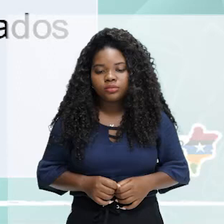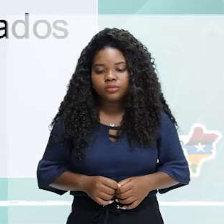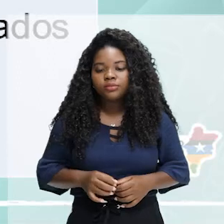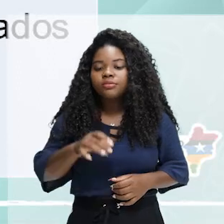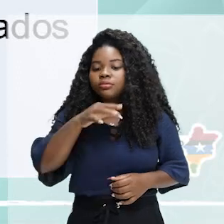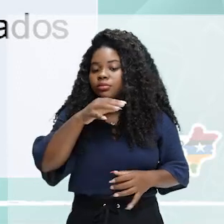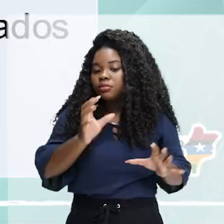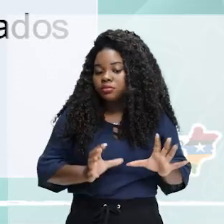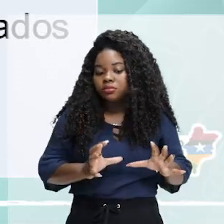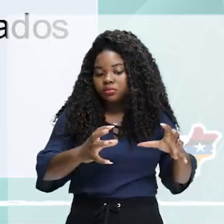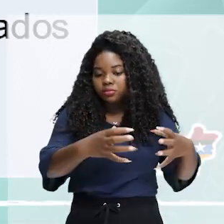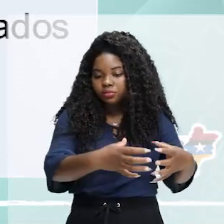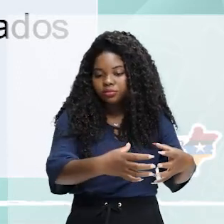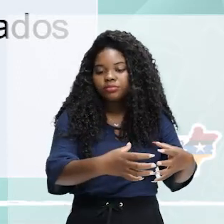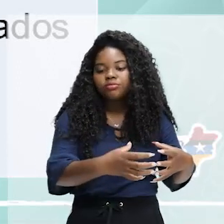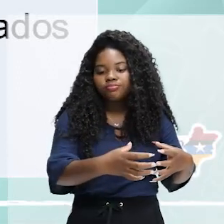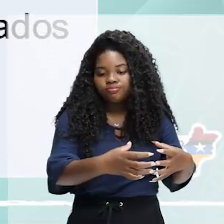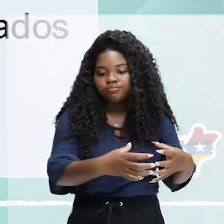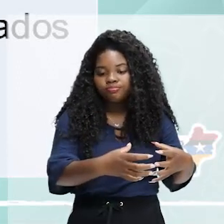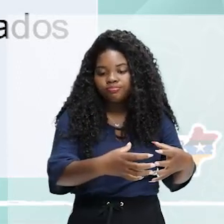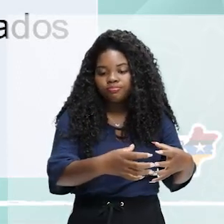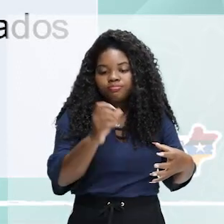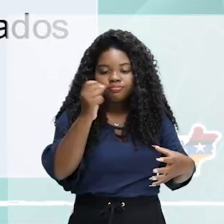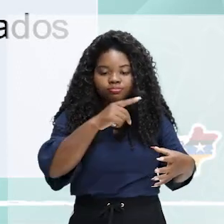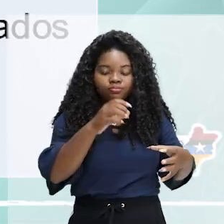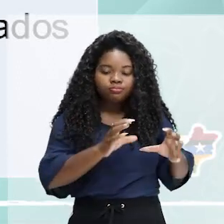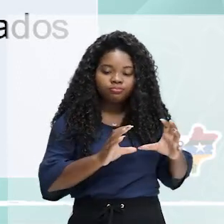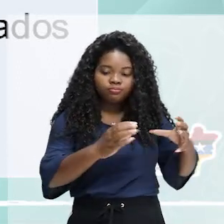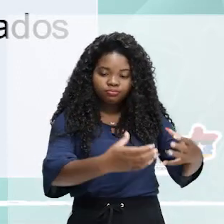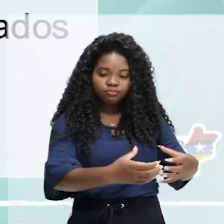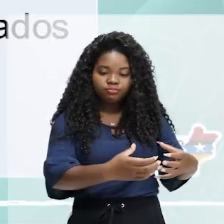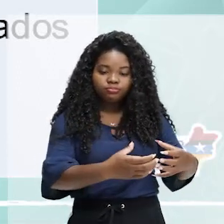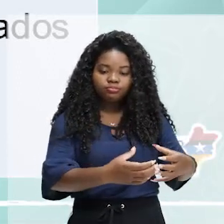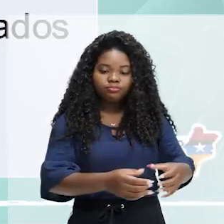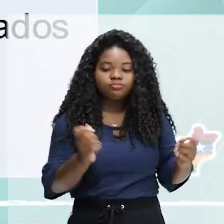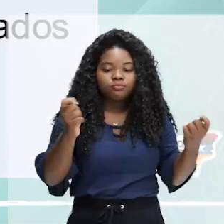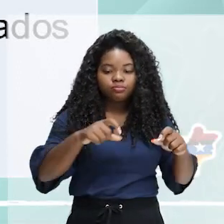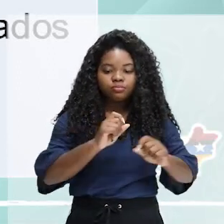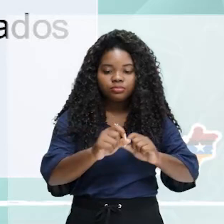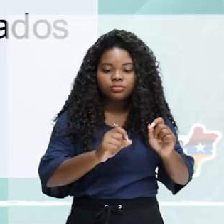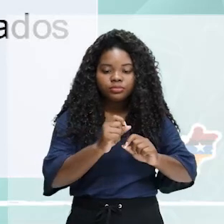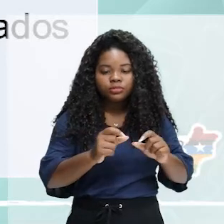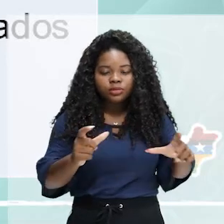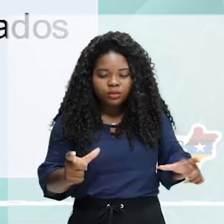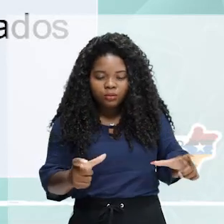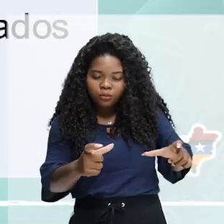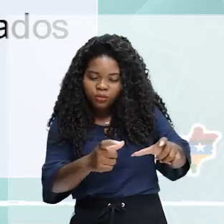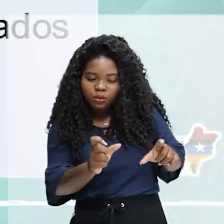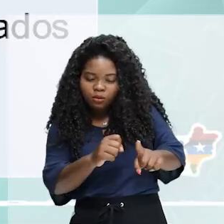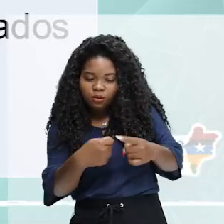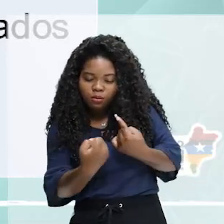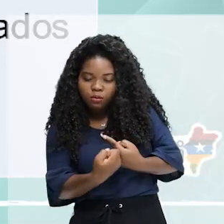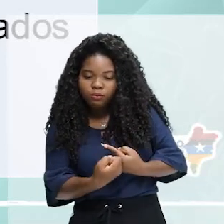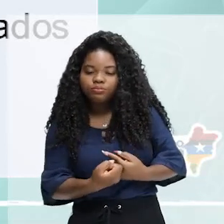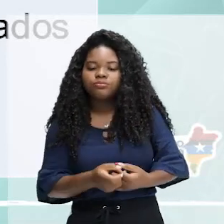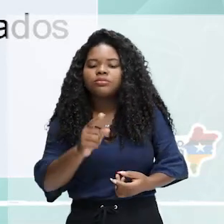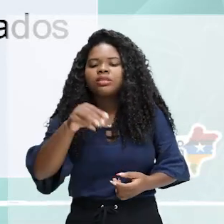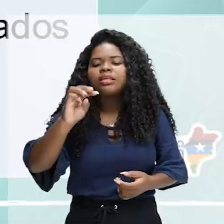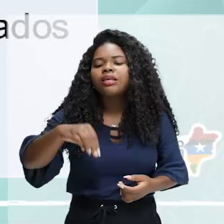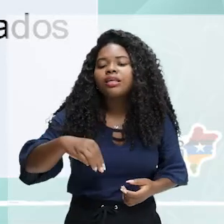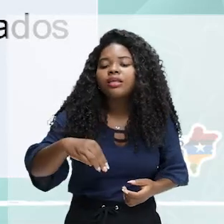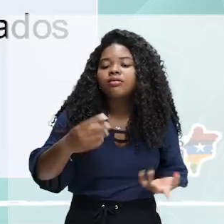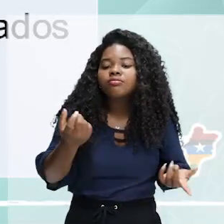ridicularizar de grupos, né? A ridicularizar de grupos que são considerados minoria pela sociedade. Ó. Quem que